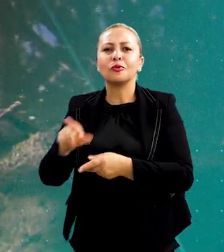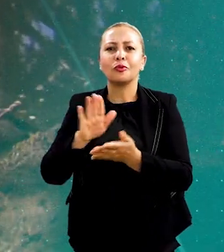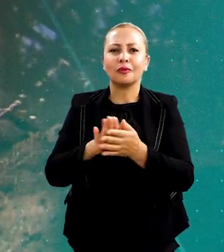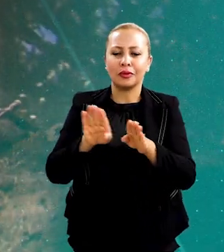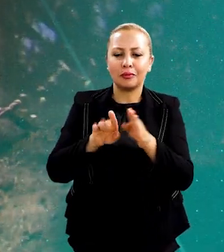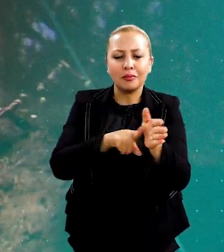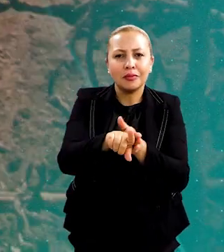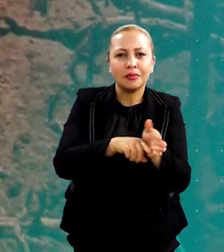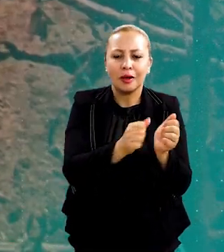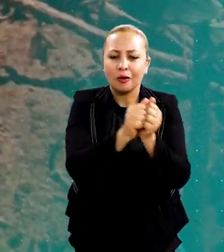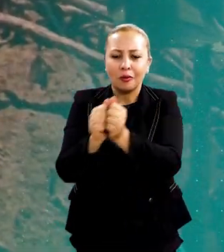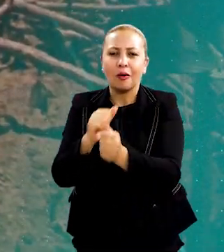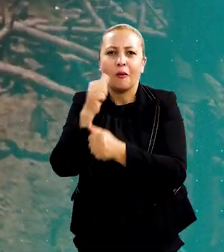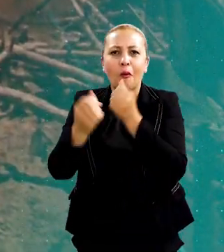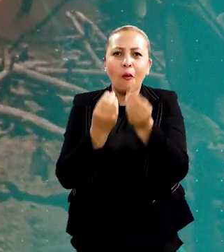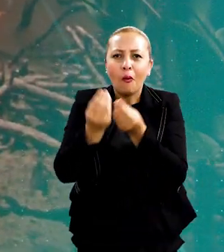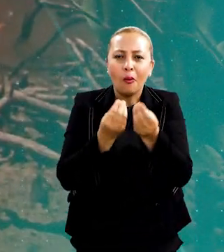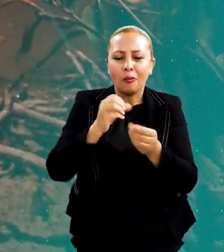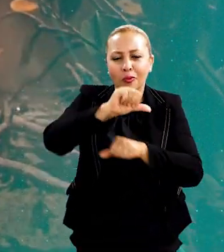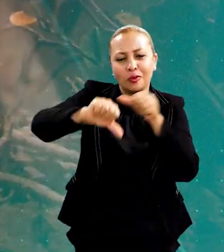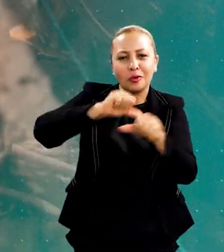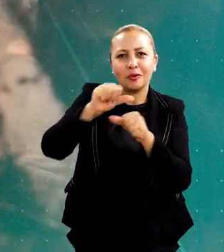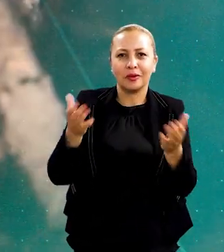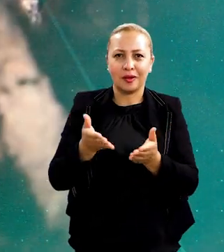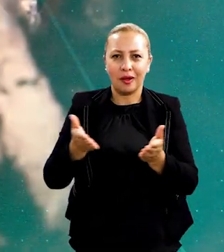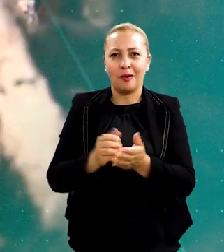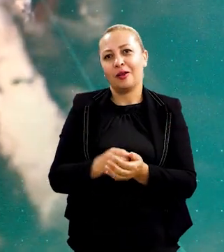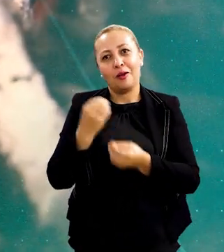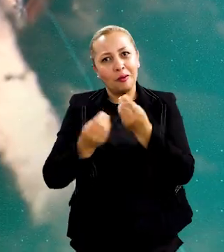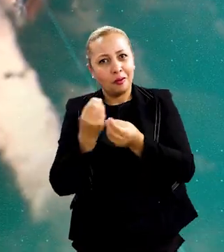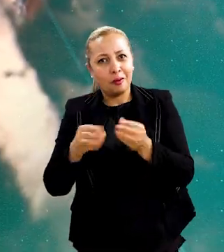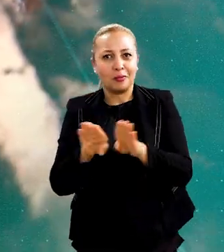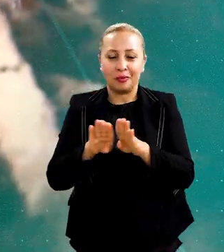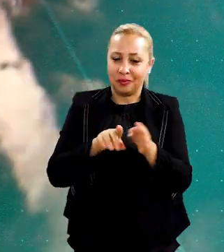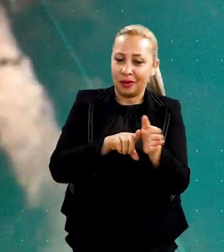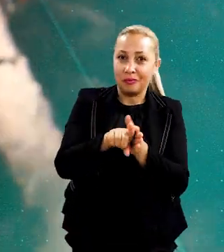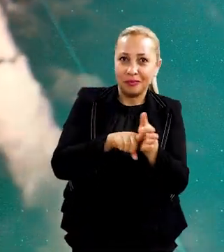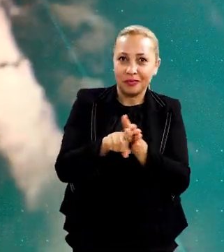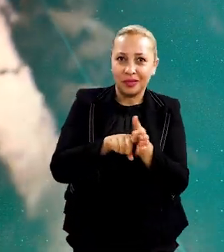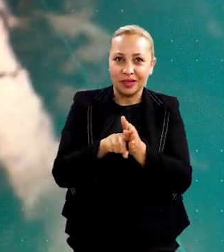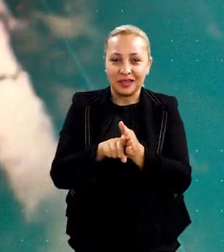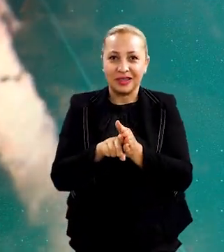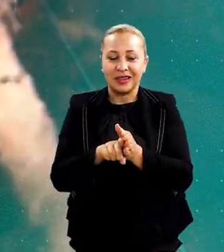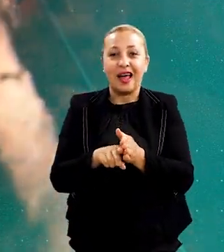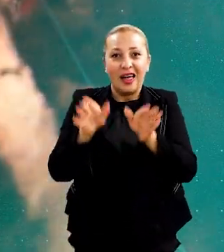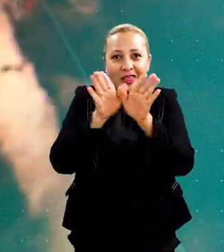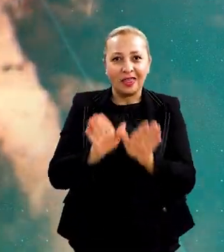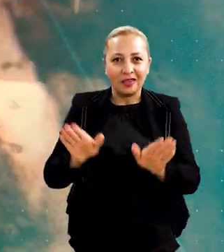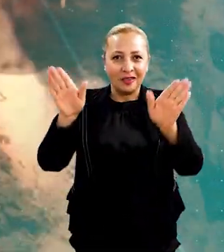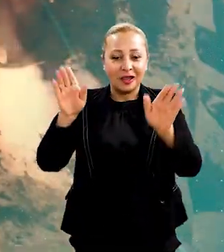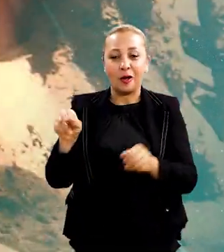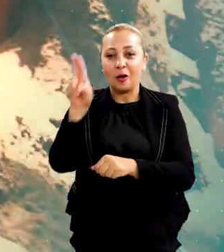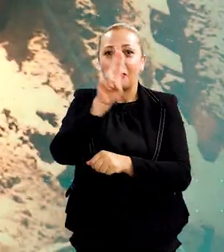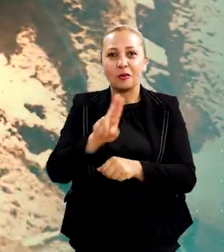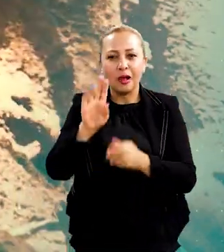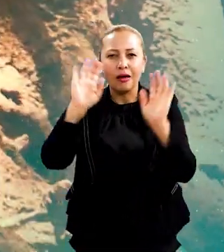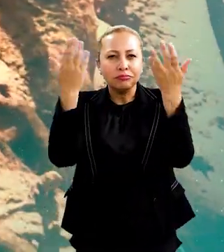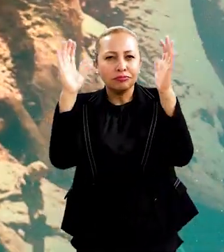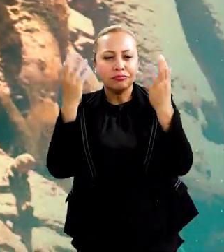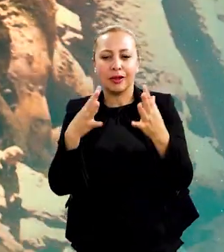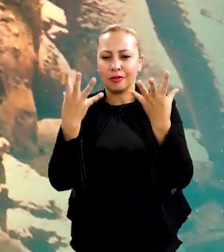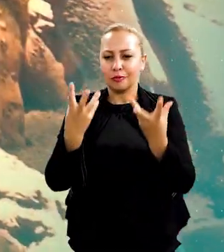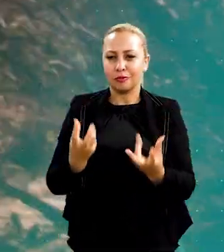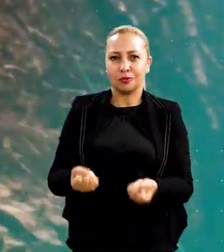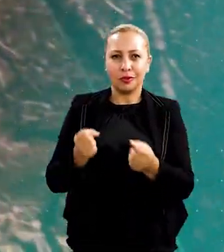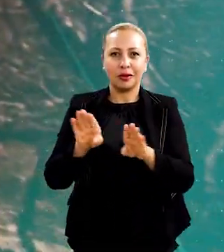pesquisas e acompanhar como elas se desenvolveram neste período, como é o caso da pesquisa da Universidade do Ceará, que analisou a capacidade